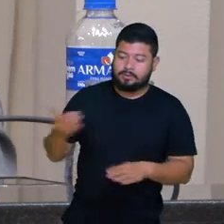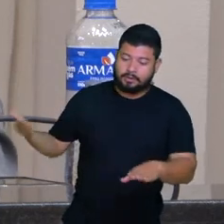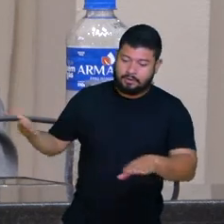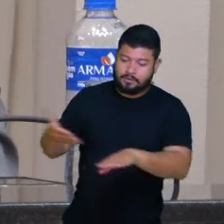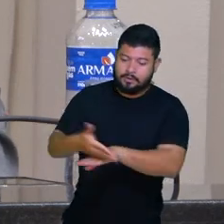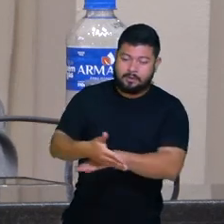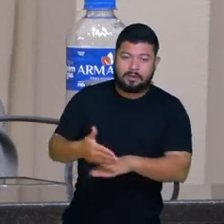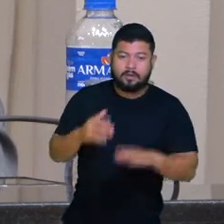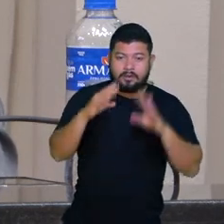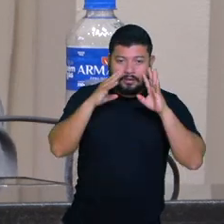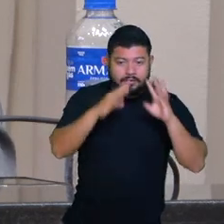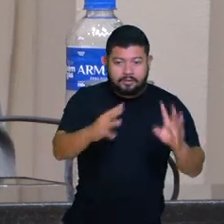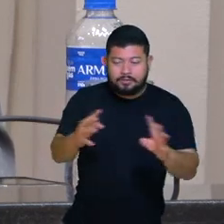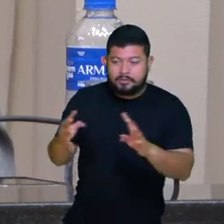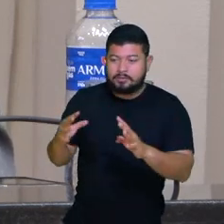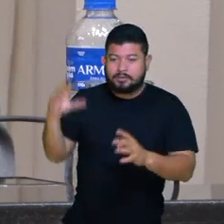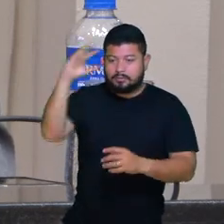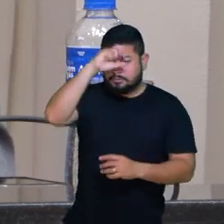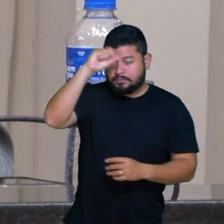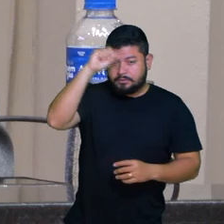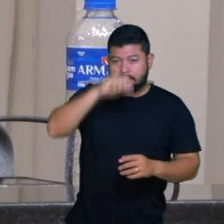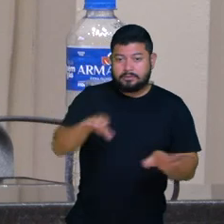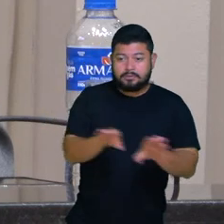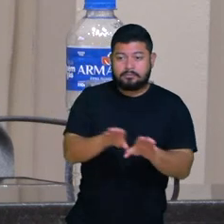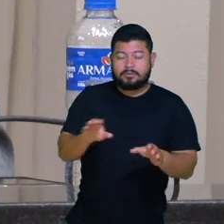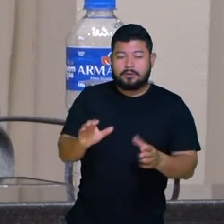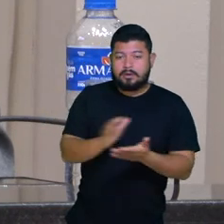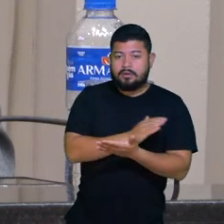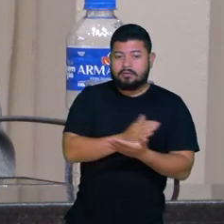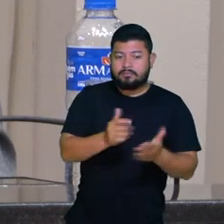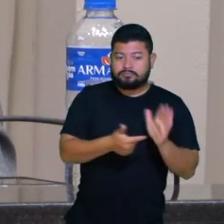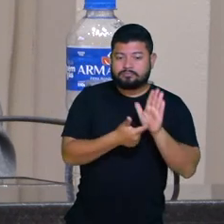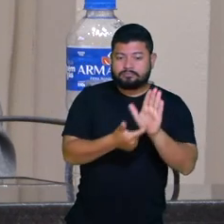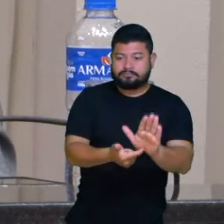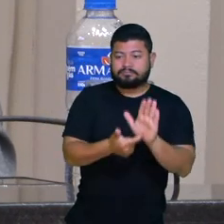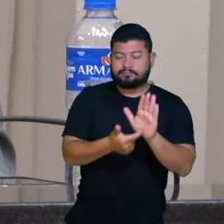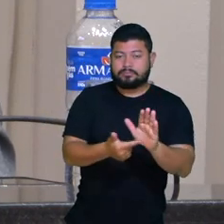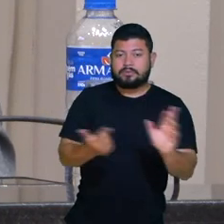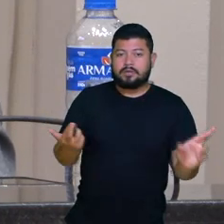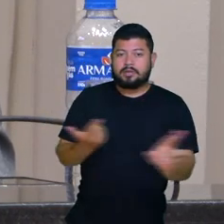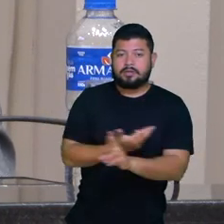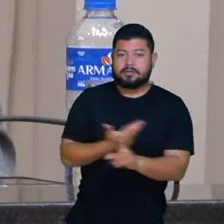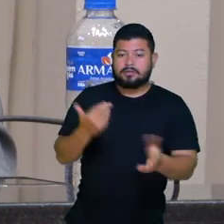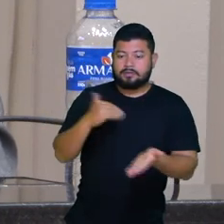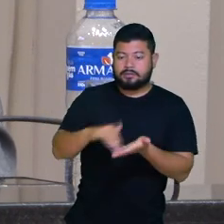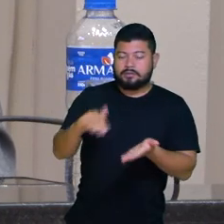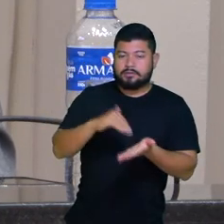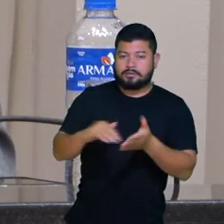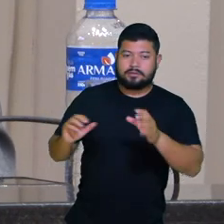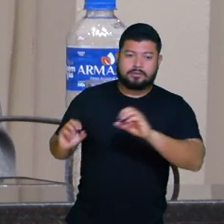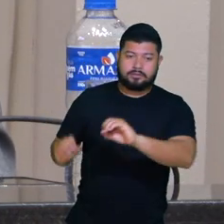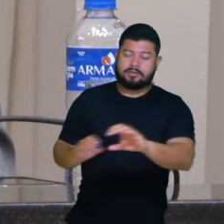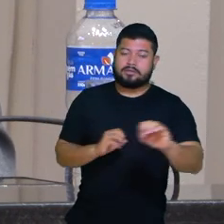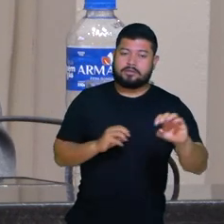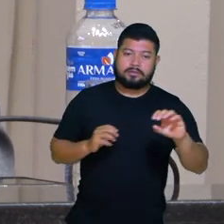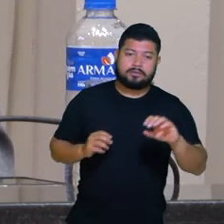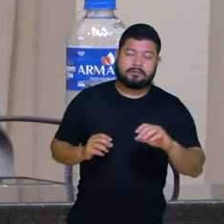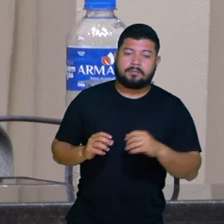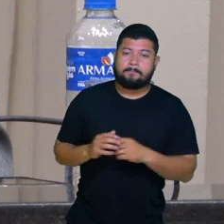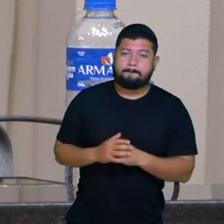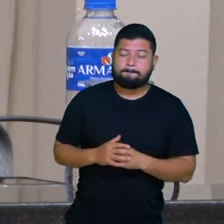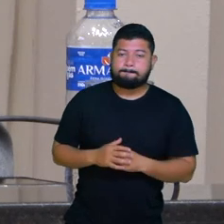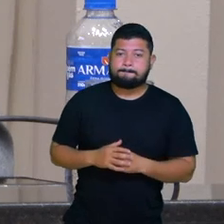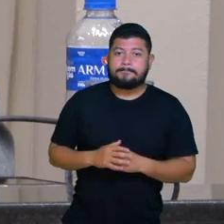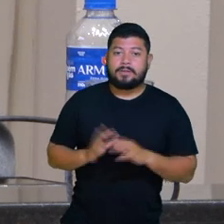ouvindo aprendendo e também expondo né algumas questões relacionadas à secretaria de educação e eh só para